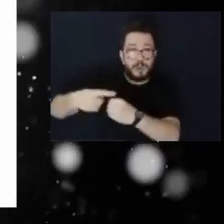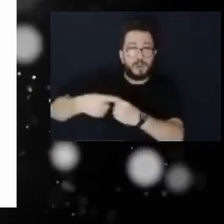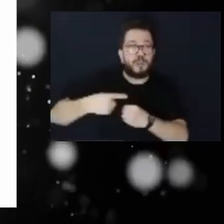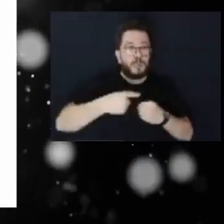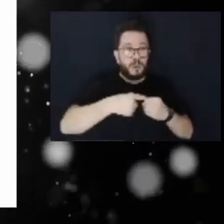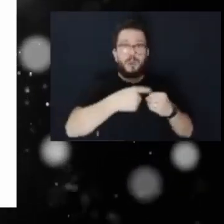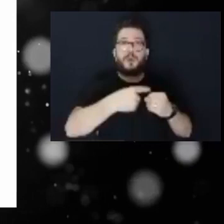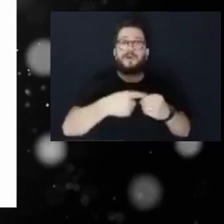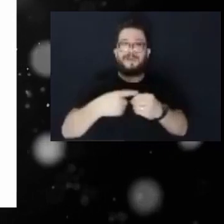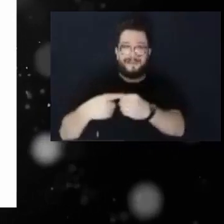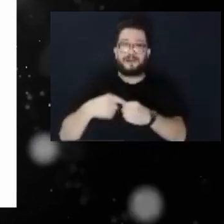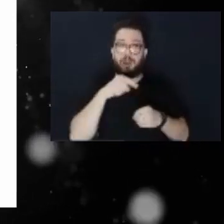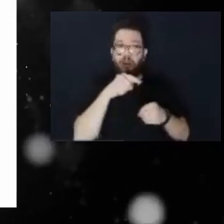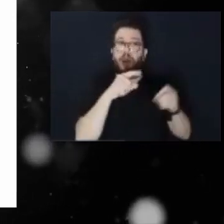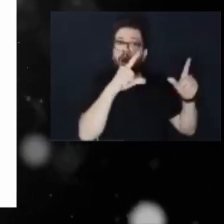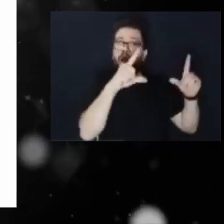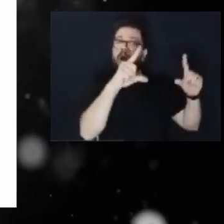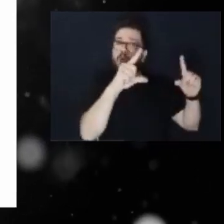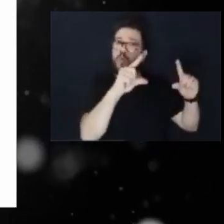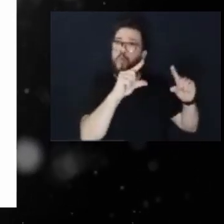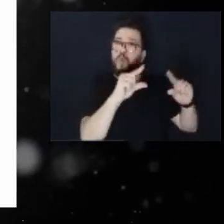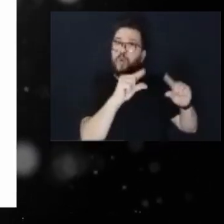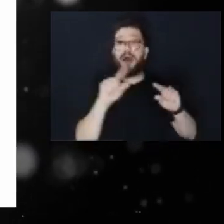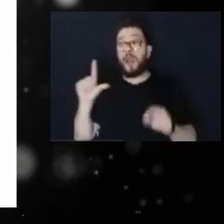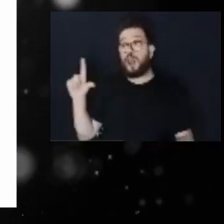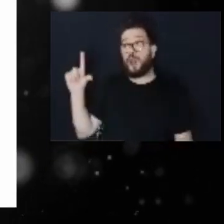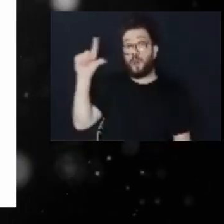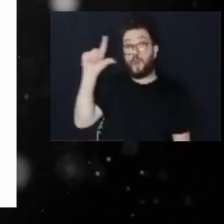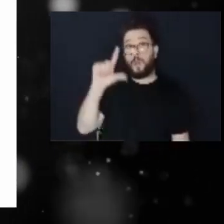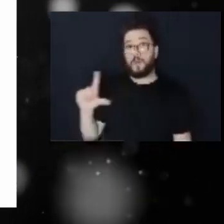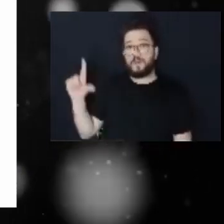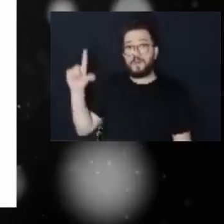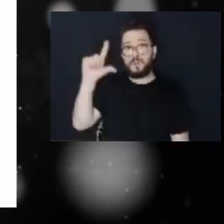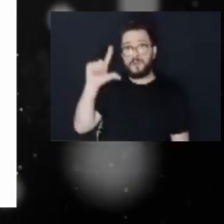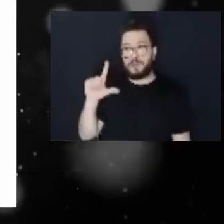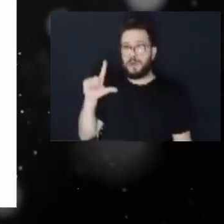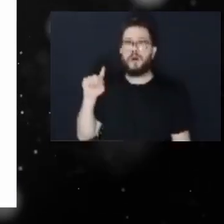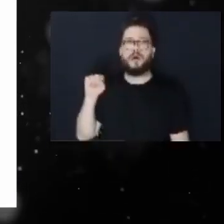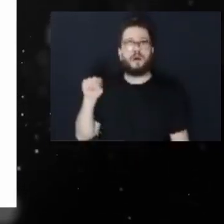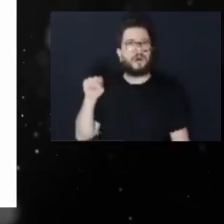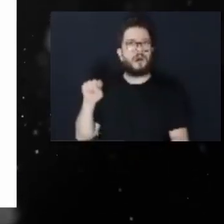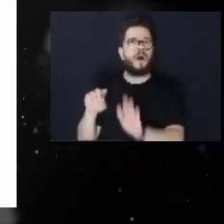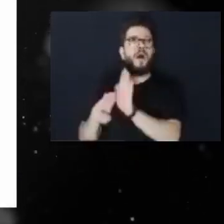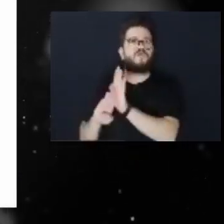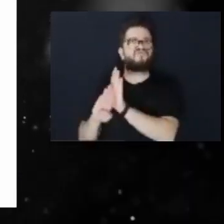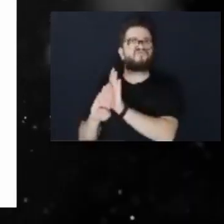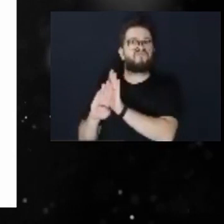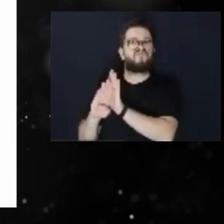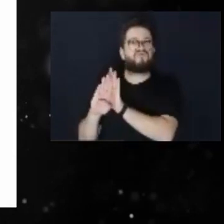medidas restritivas, Londrina projeta um aumento de casos muito preocupante.